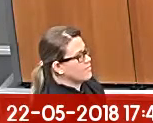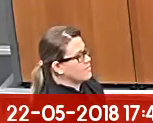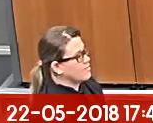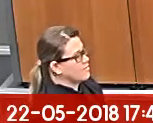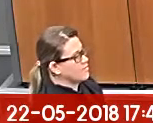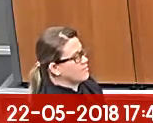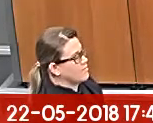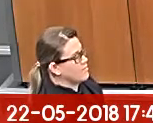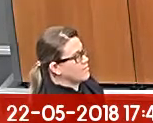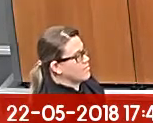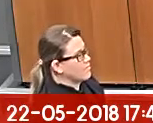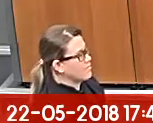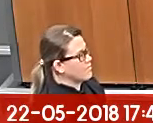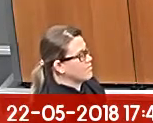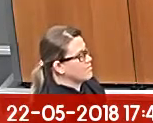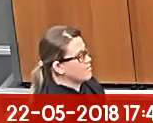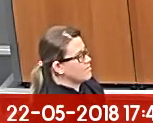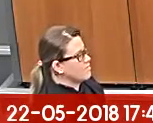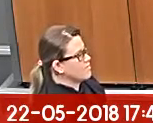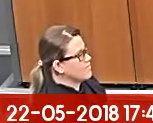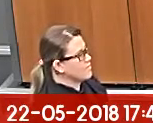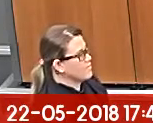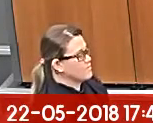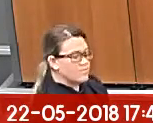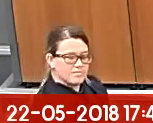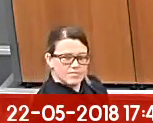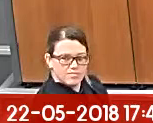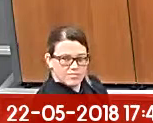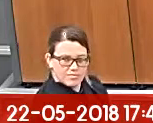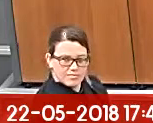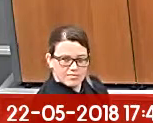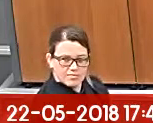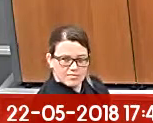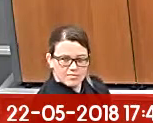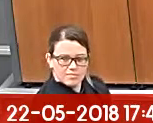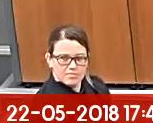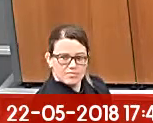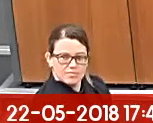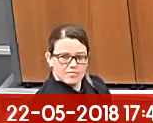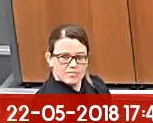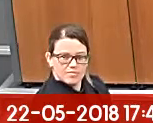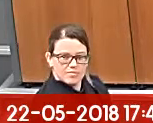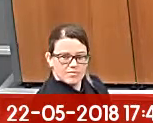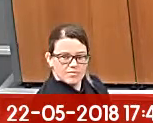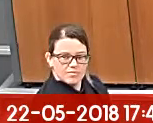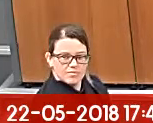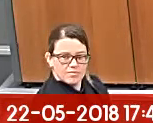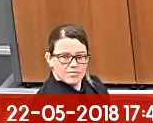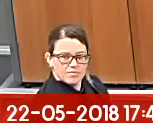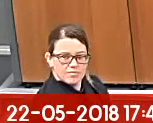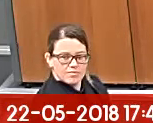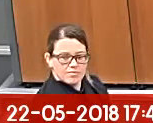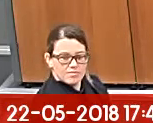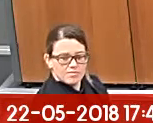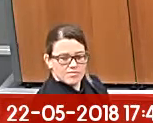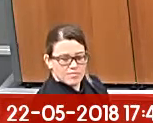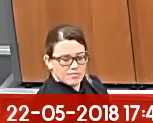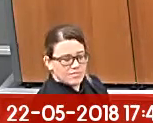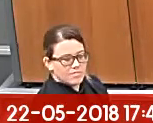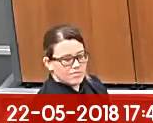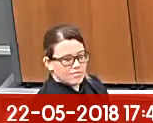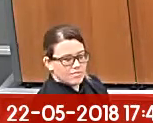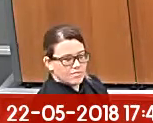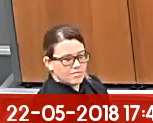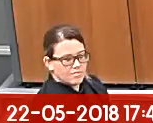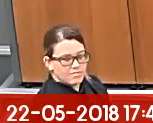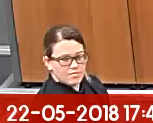os pais. Mas é isso, agradecer a todos por essa audiência, que ela contribuiu muito